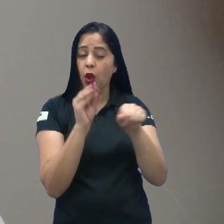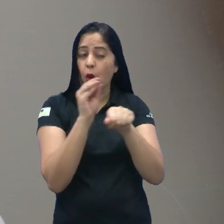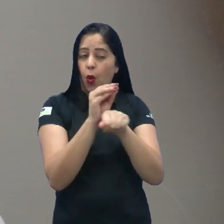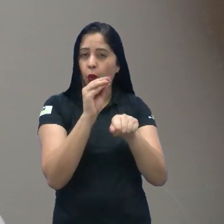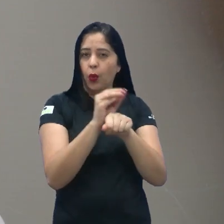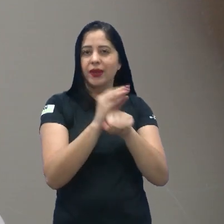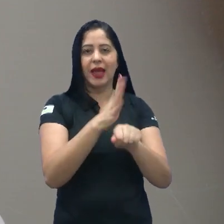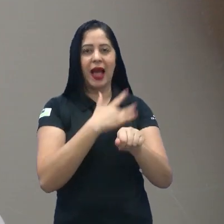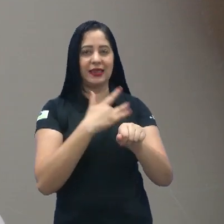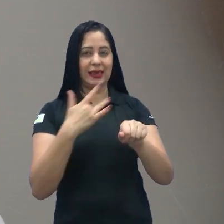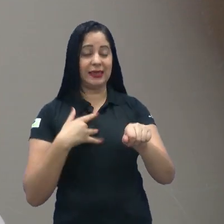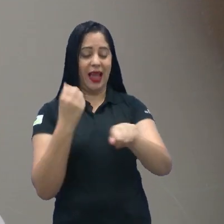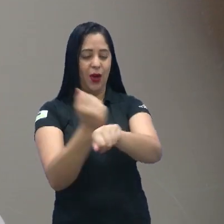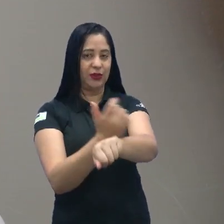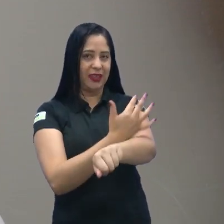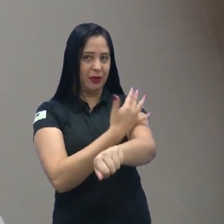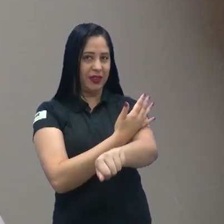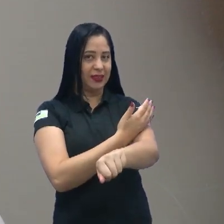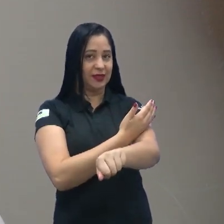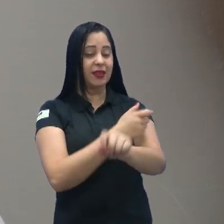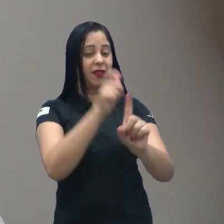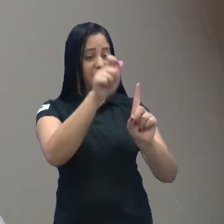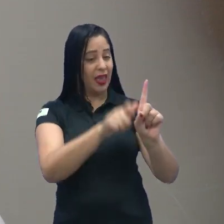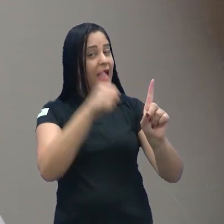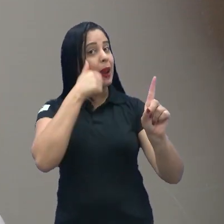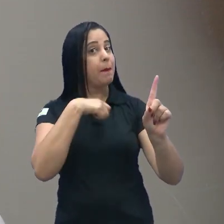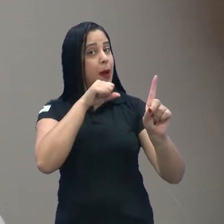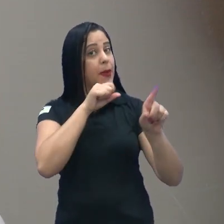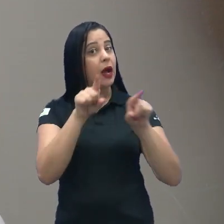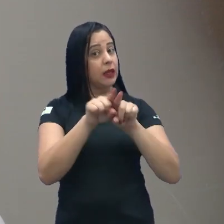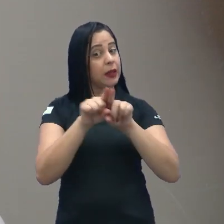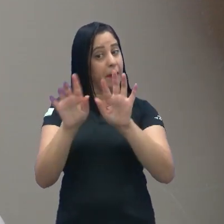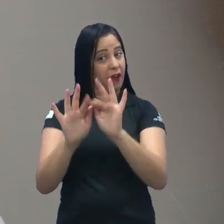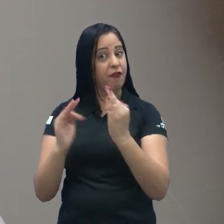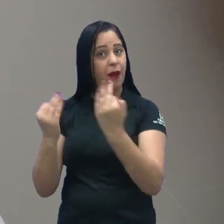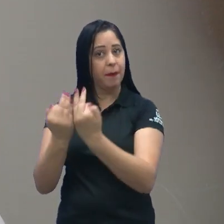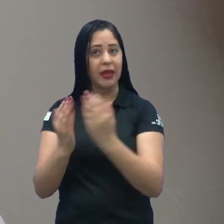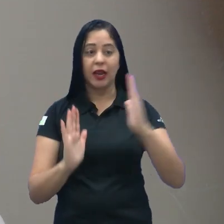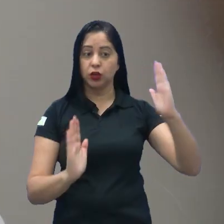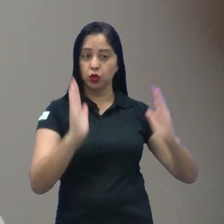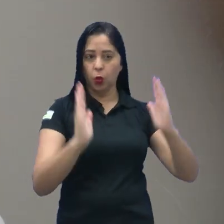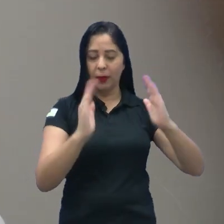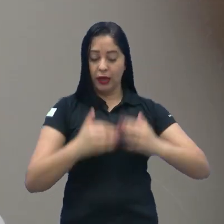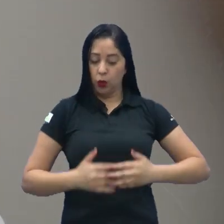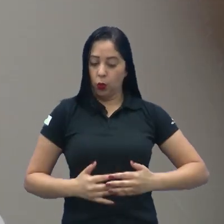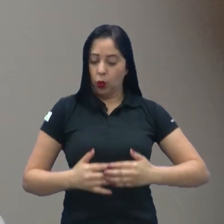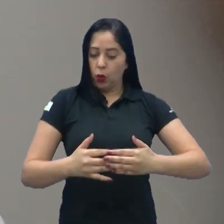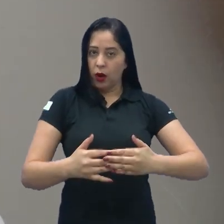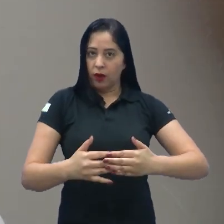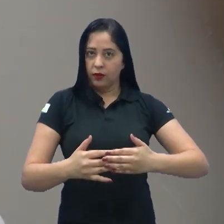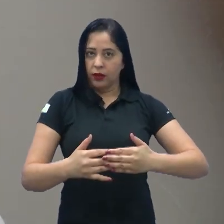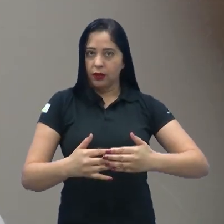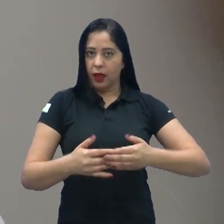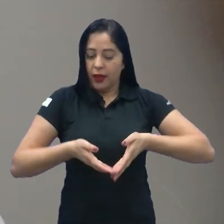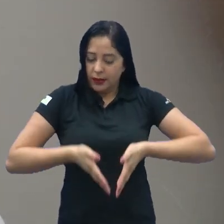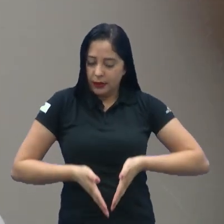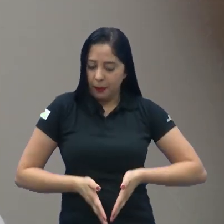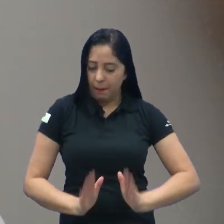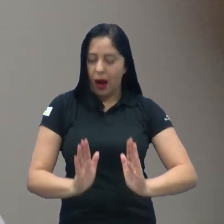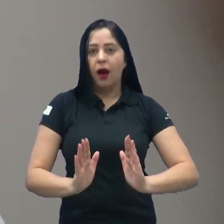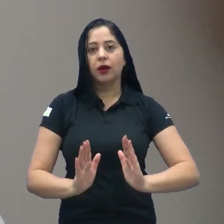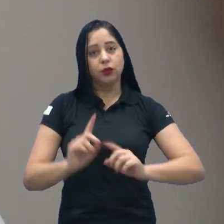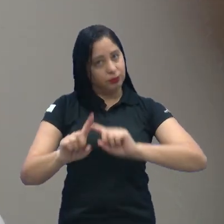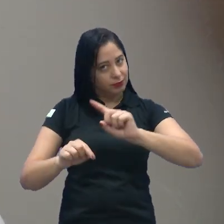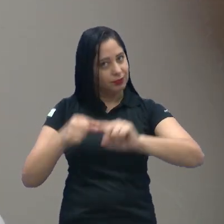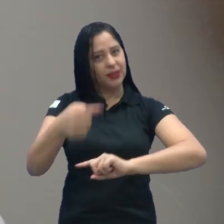saúde emocional de mamães e famílias durante a gravidez, o parto e o pós-parto. No primeiro bloco tivemos